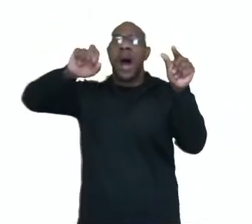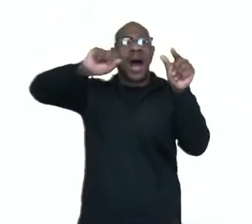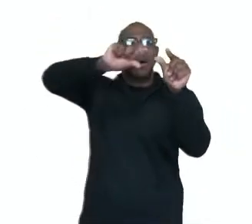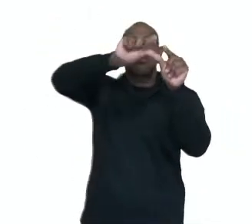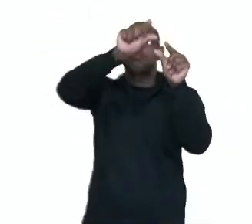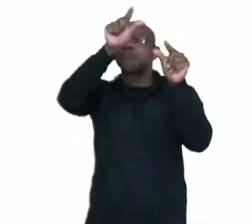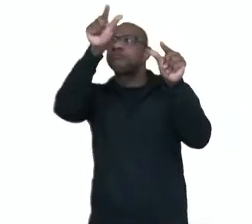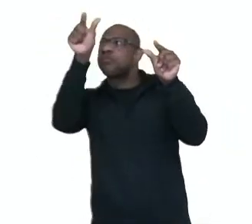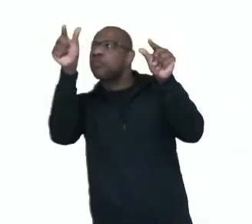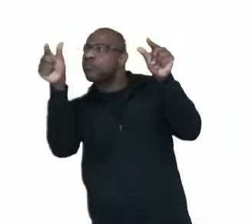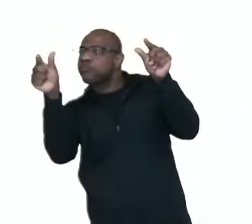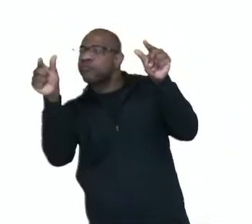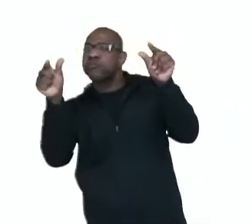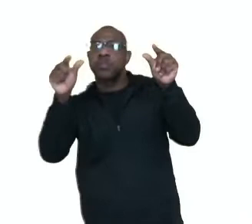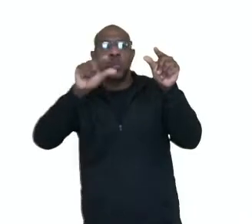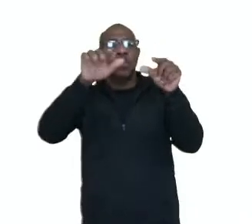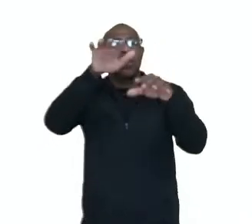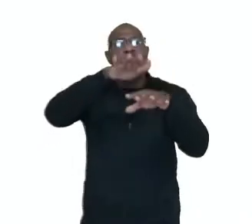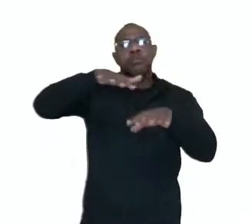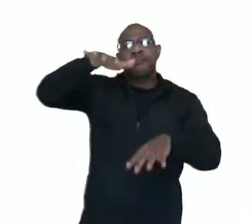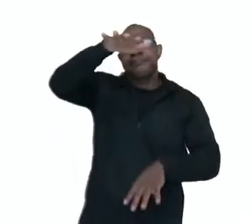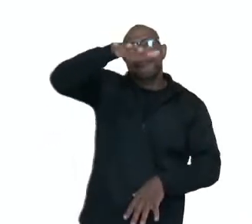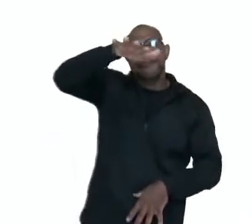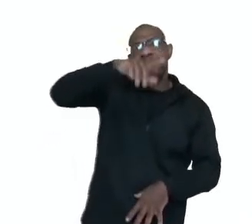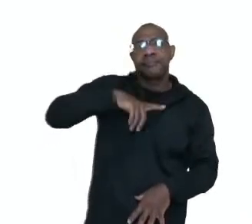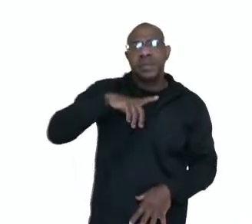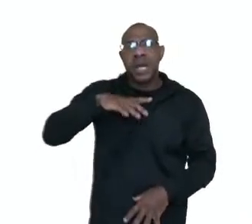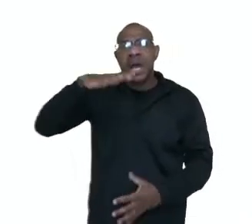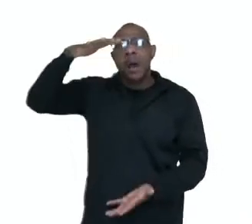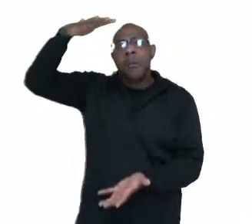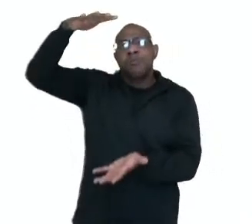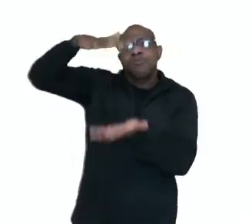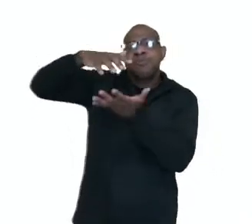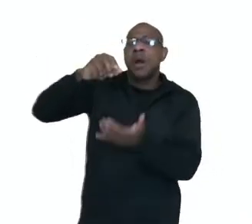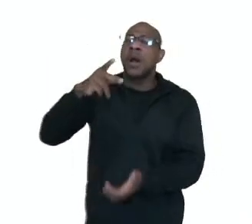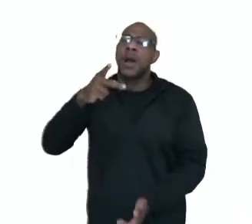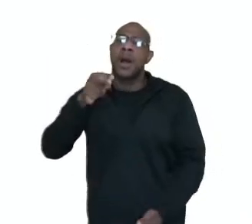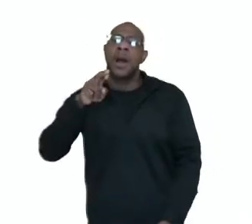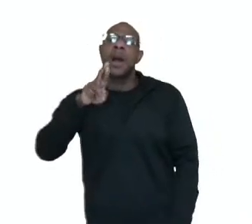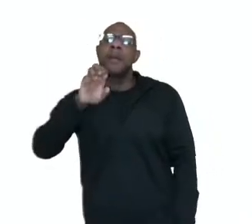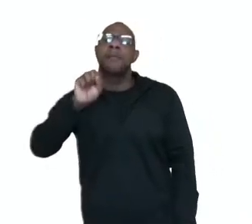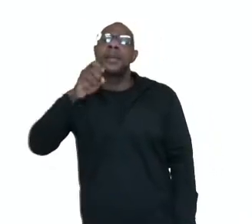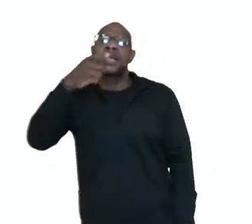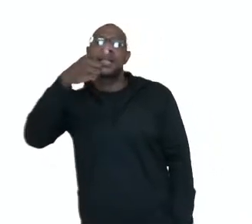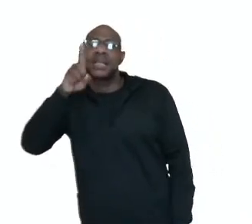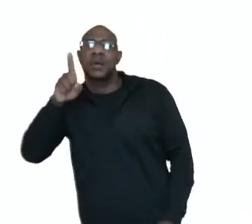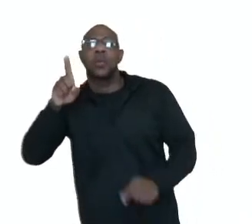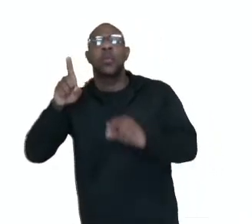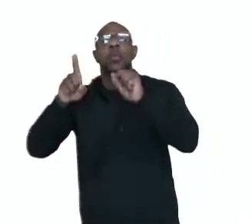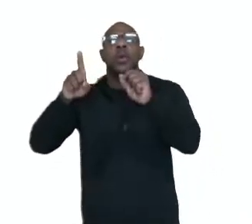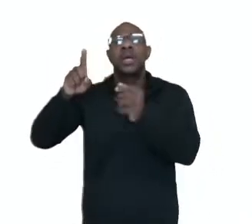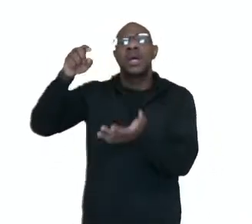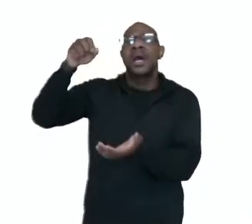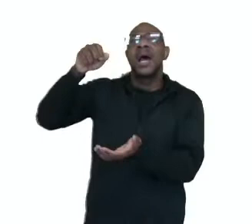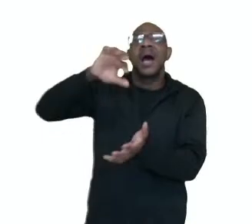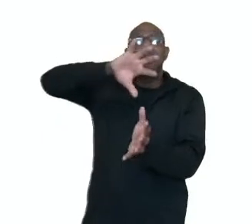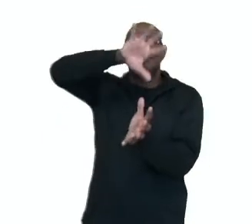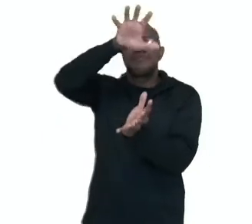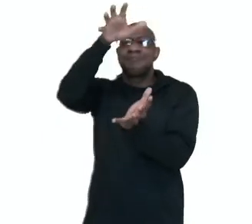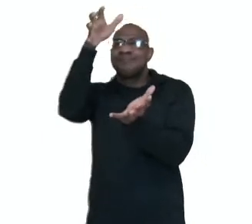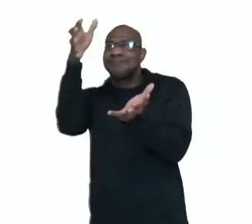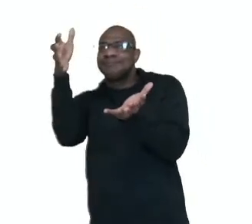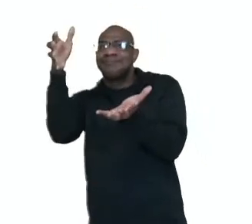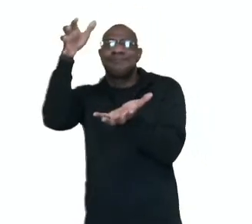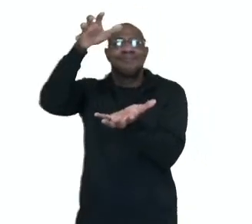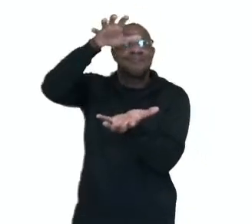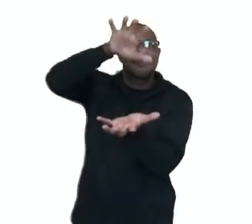superfície terrestre fica submetida a uma pressão que é chamada de pressão